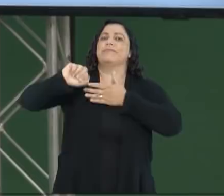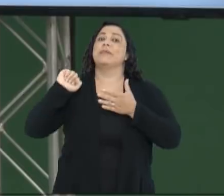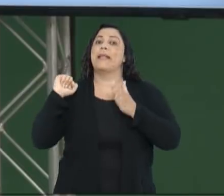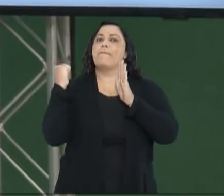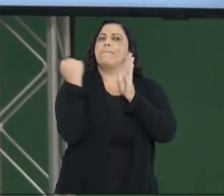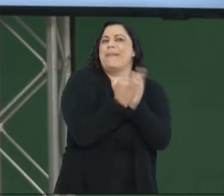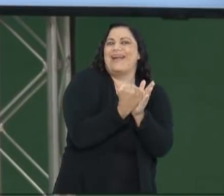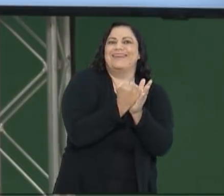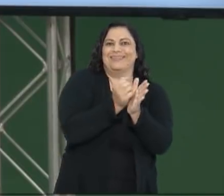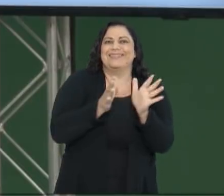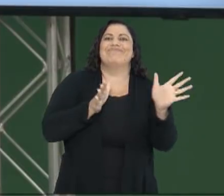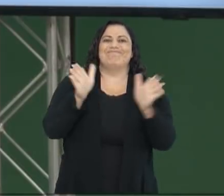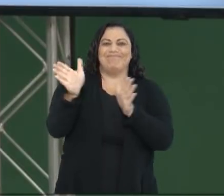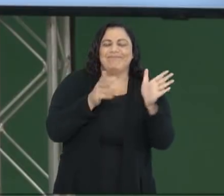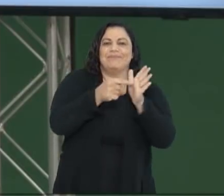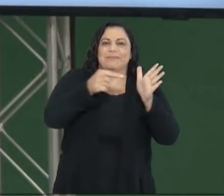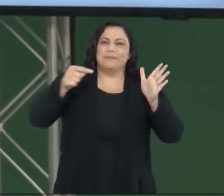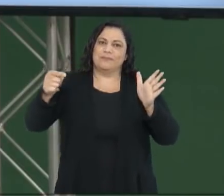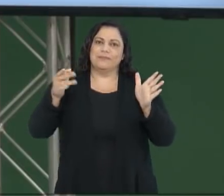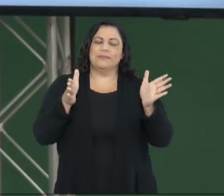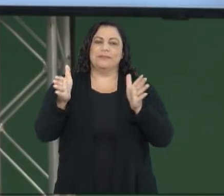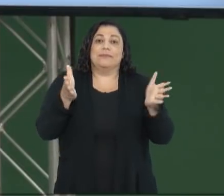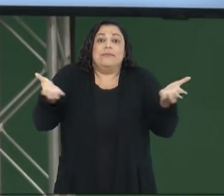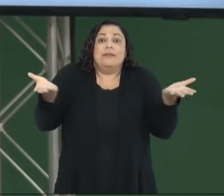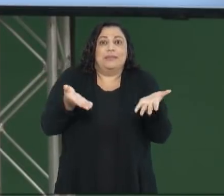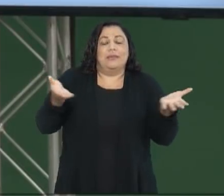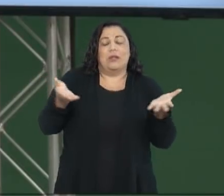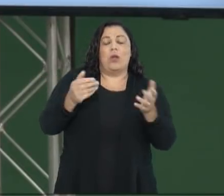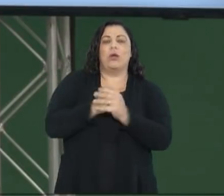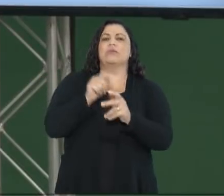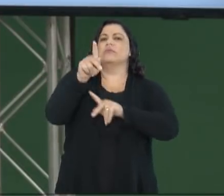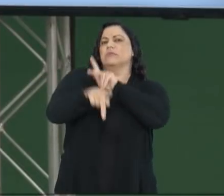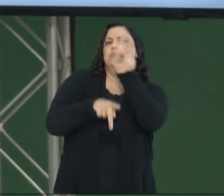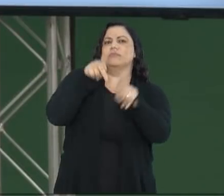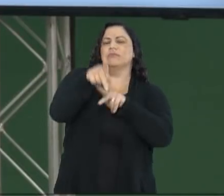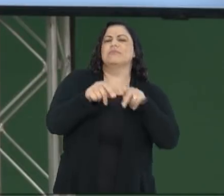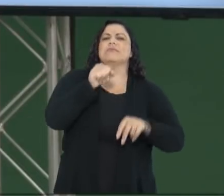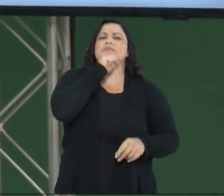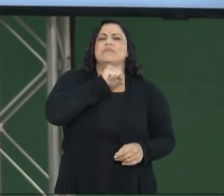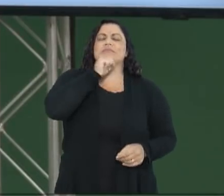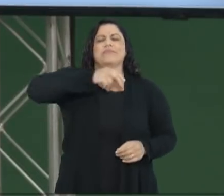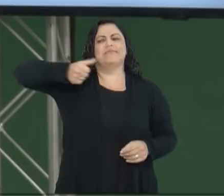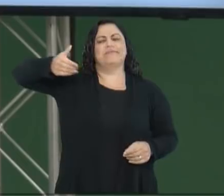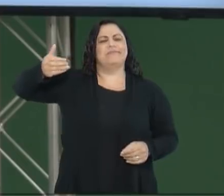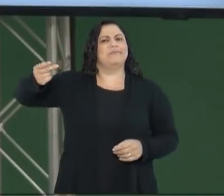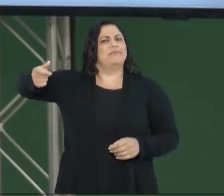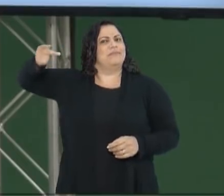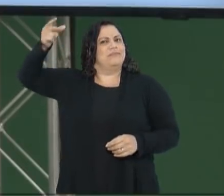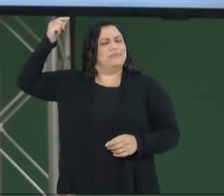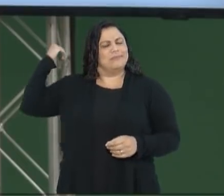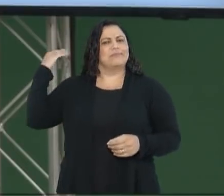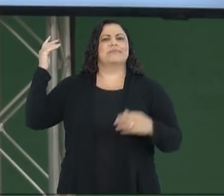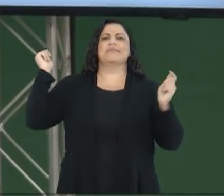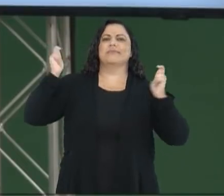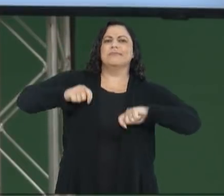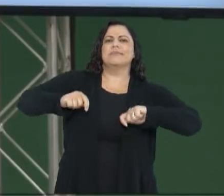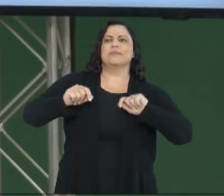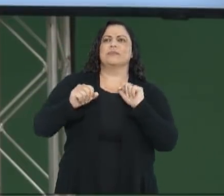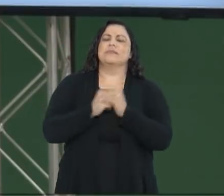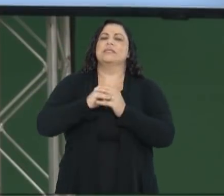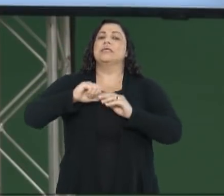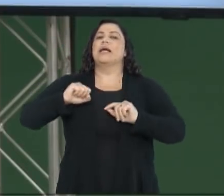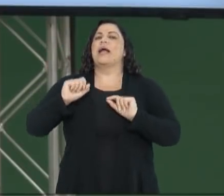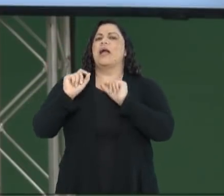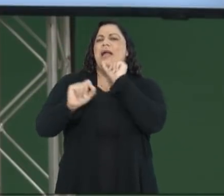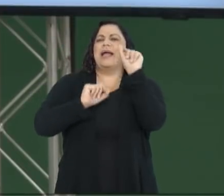Mas aí nós vamos tratar um pouquinho agora dos povos antigos que imprimiram, né, do histórico, que imprimiu essa